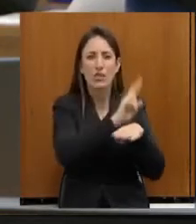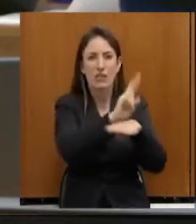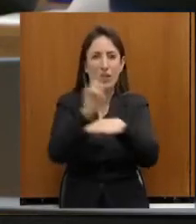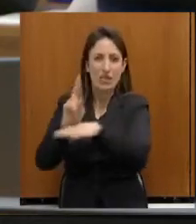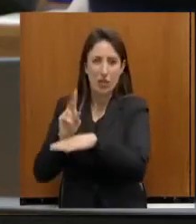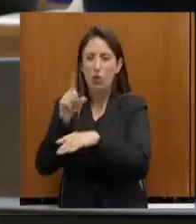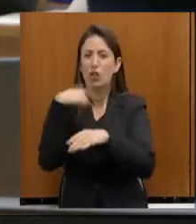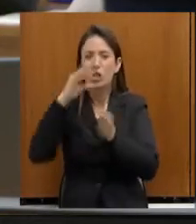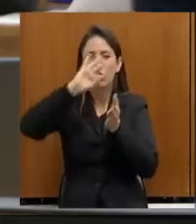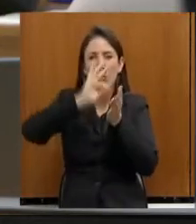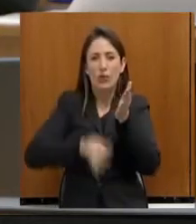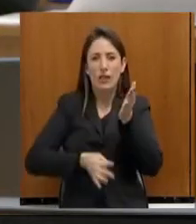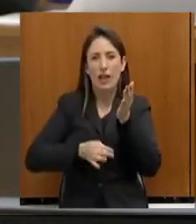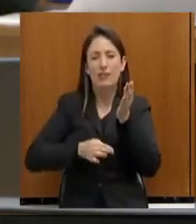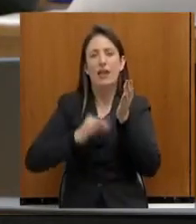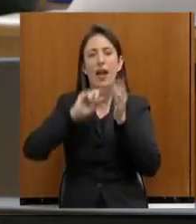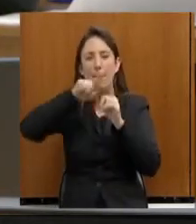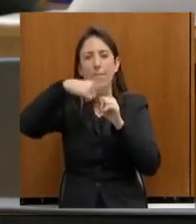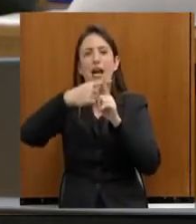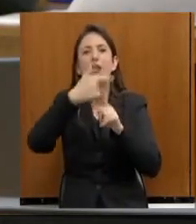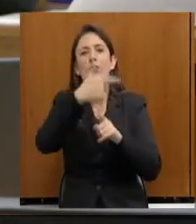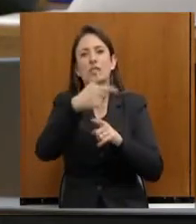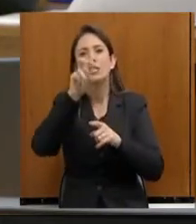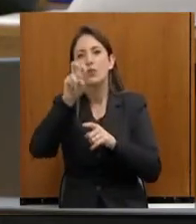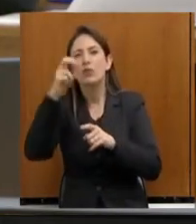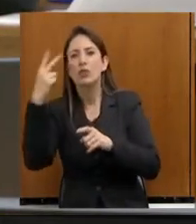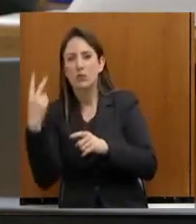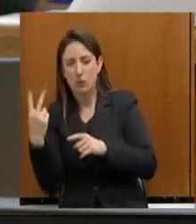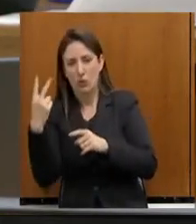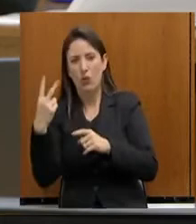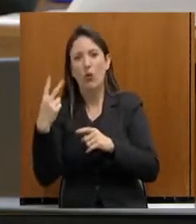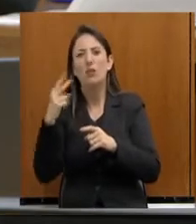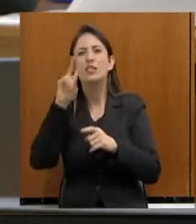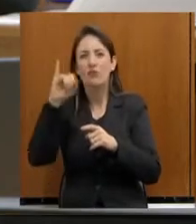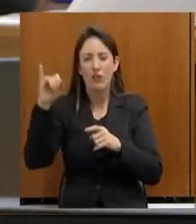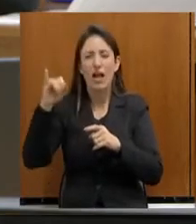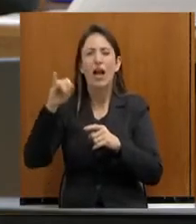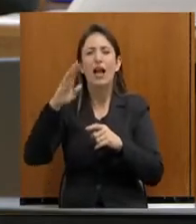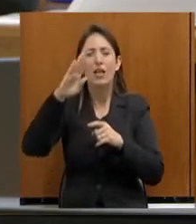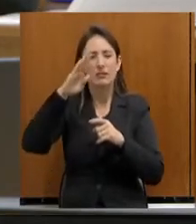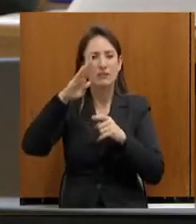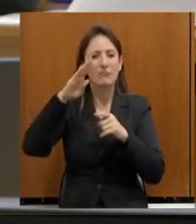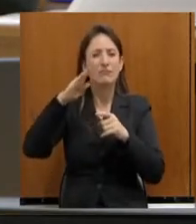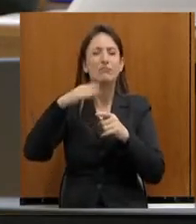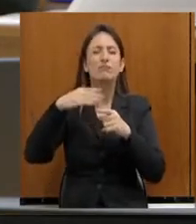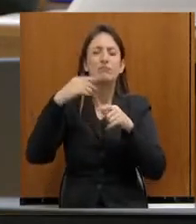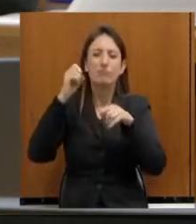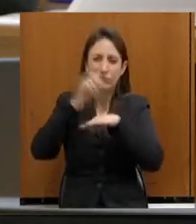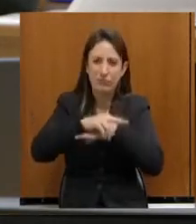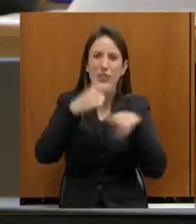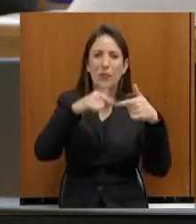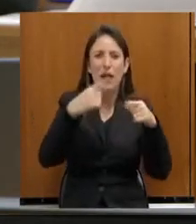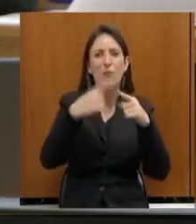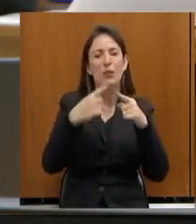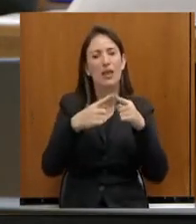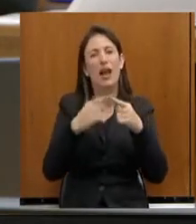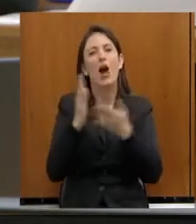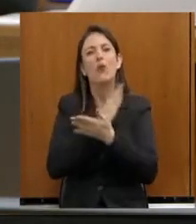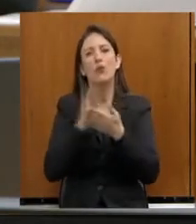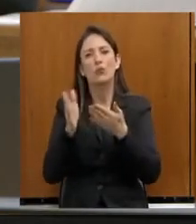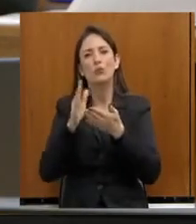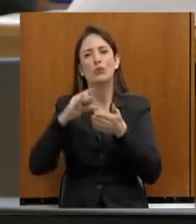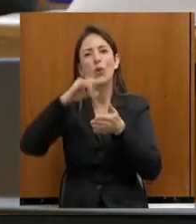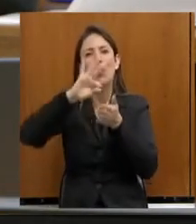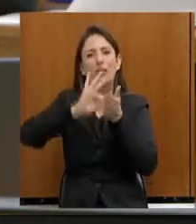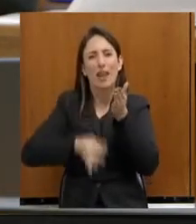outros 252 que iniciaram o seu trabalho agora no início de agosto importante